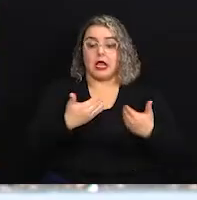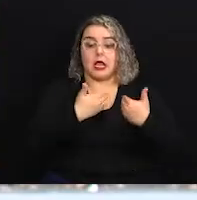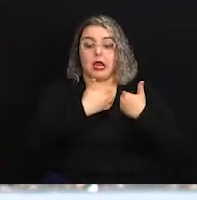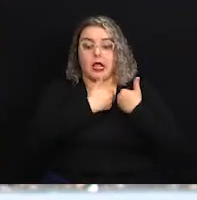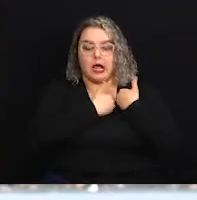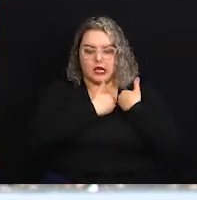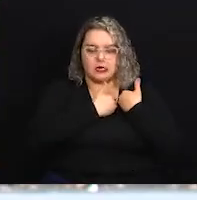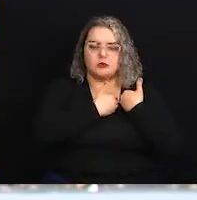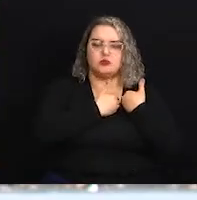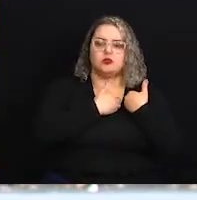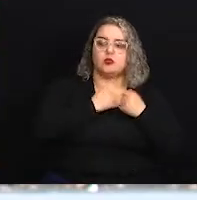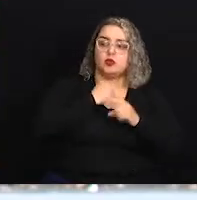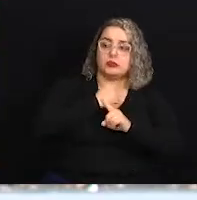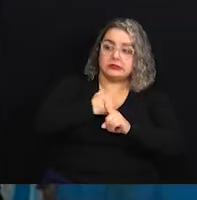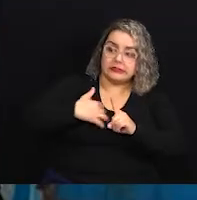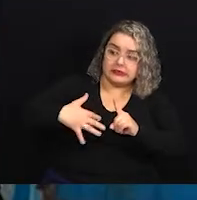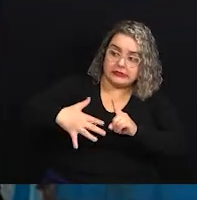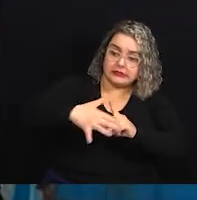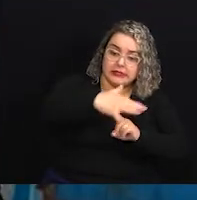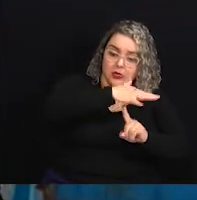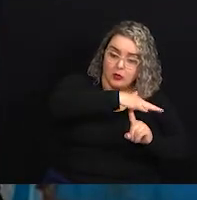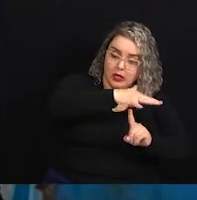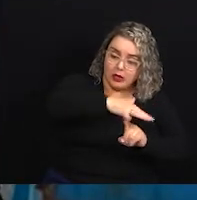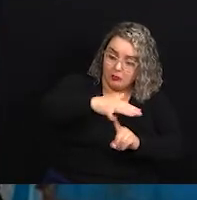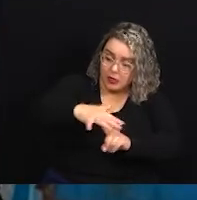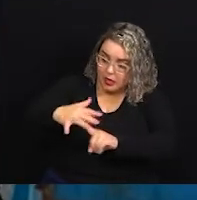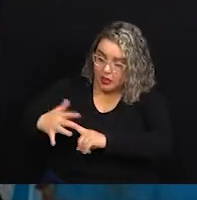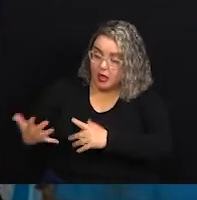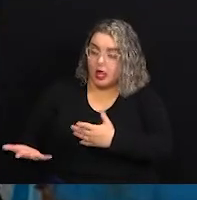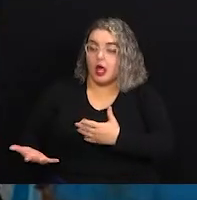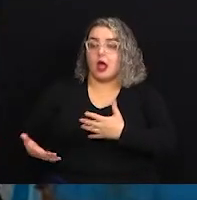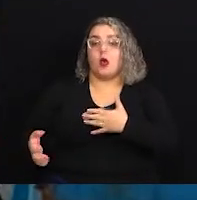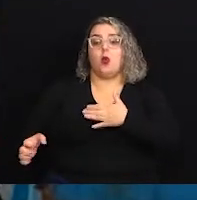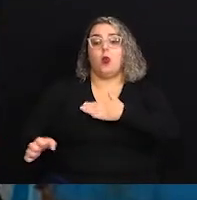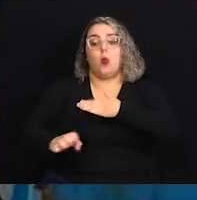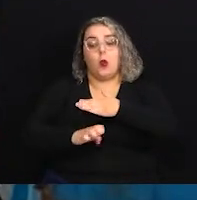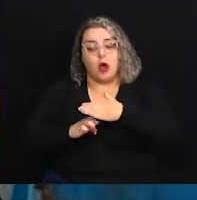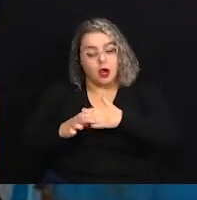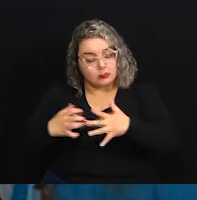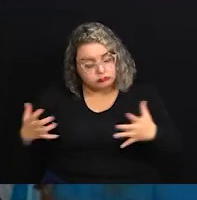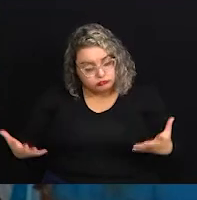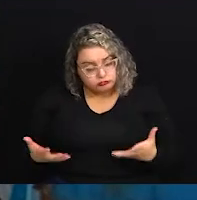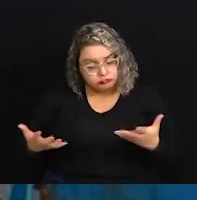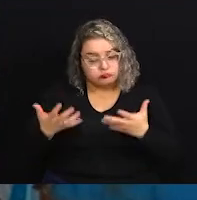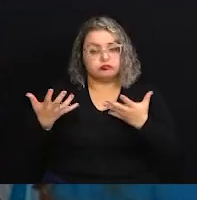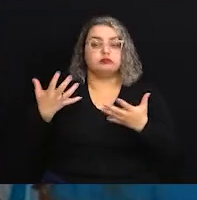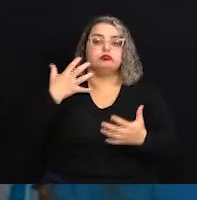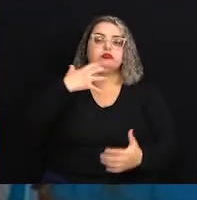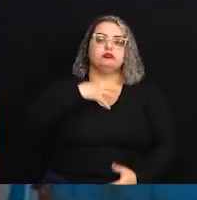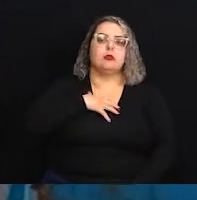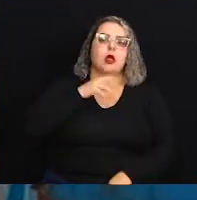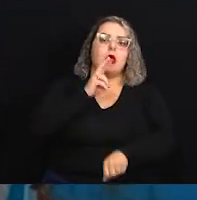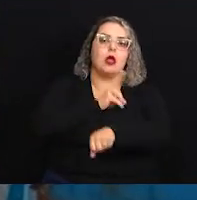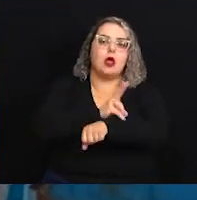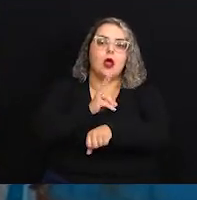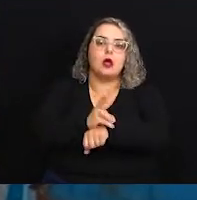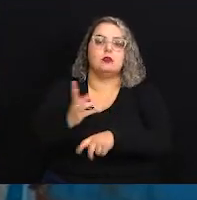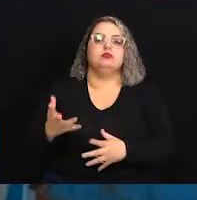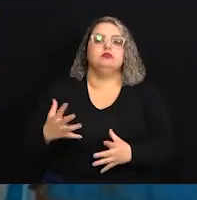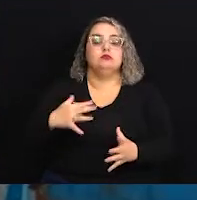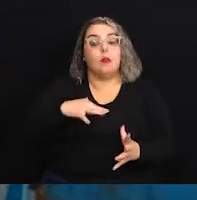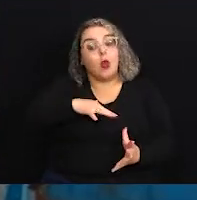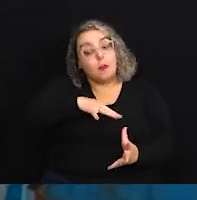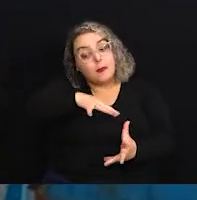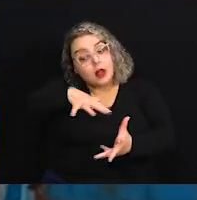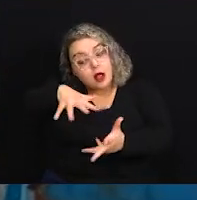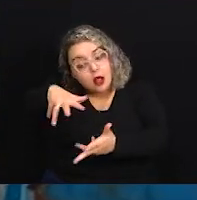da responsabilidade social e ambiental. As empresas têm que contribuir de alguma forma para a